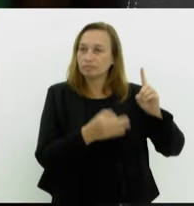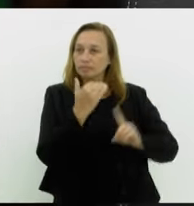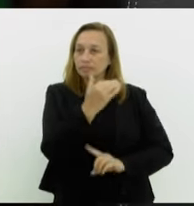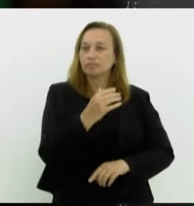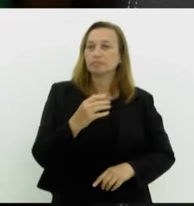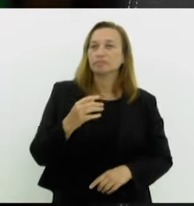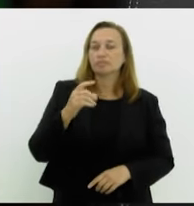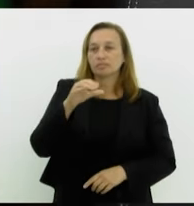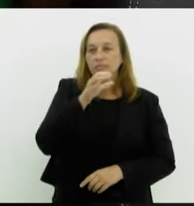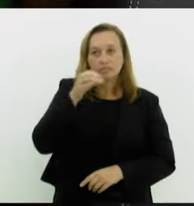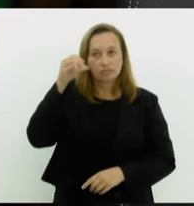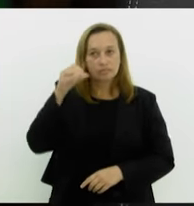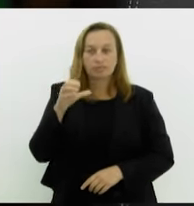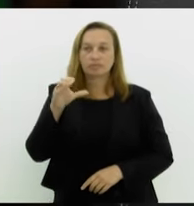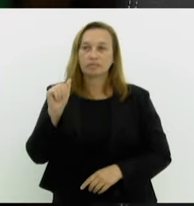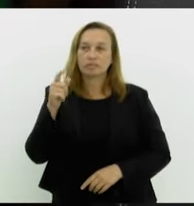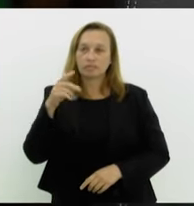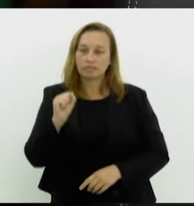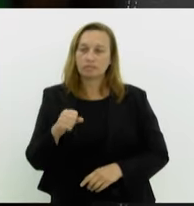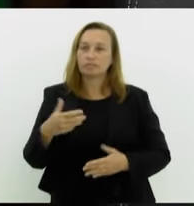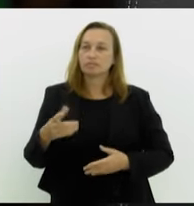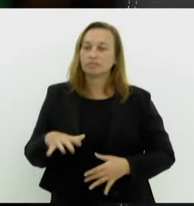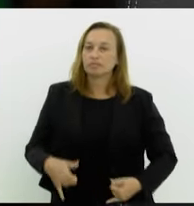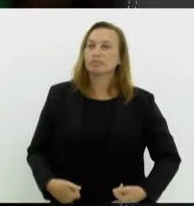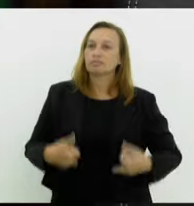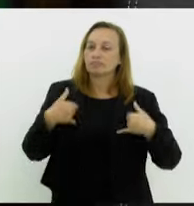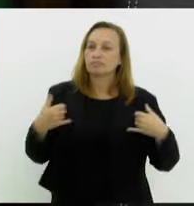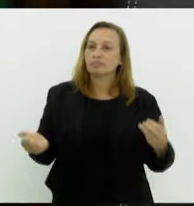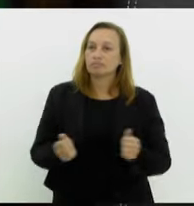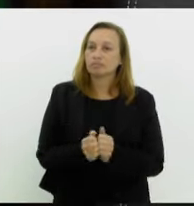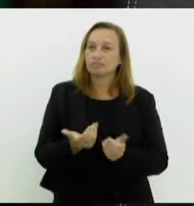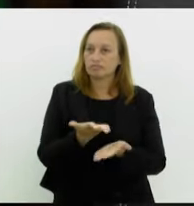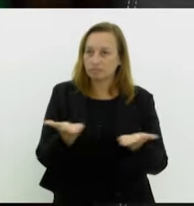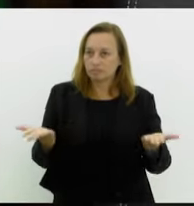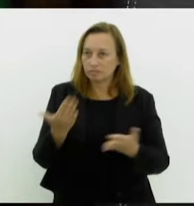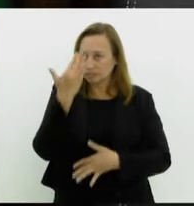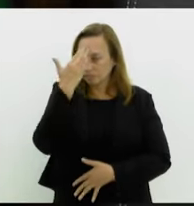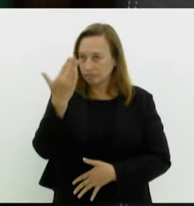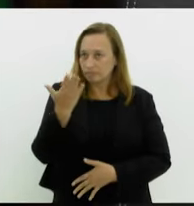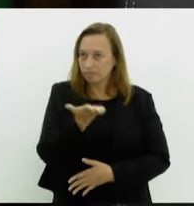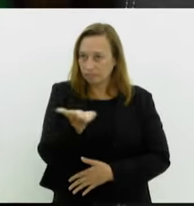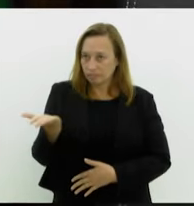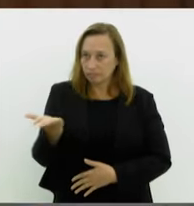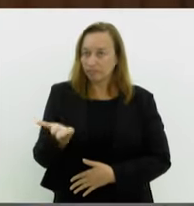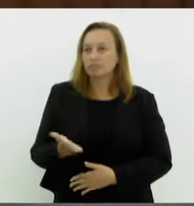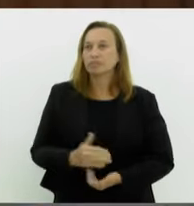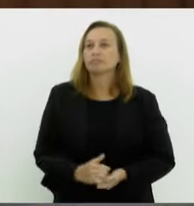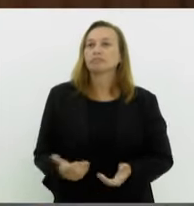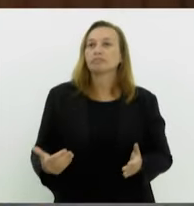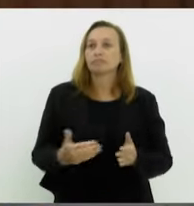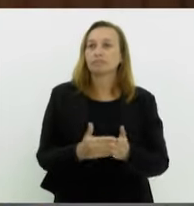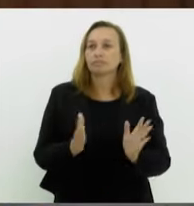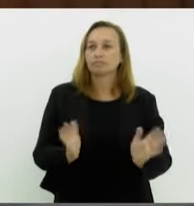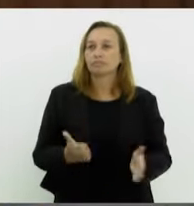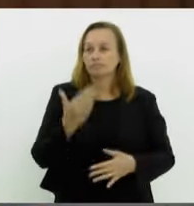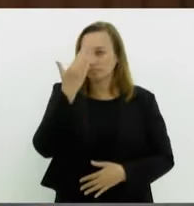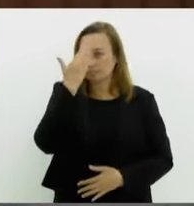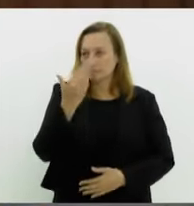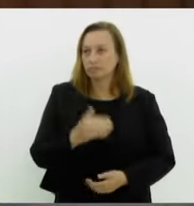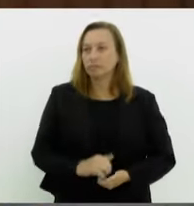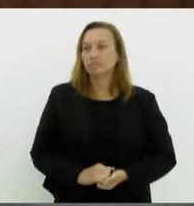Célia deputada Carla É uma honra partilhar desse lugar aqui com vocês obrigada a todas que ficaram até aqui agora